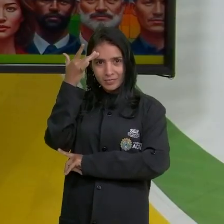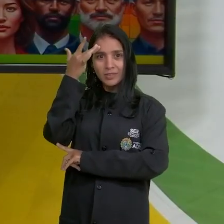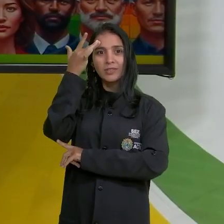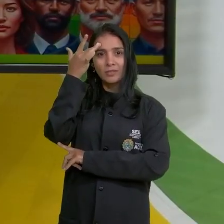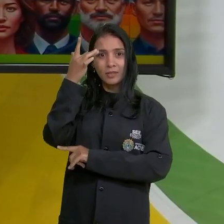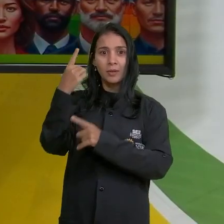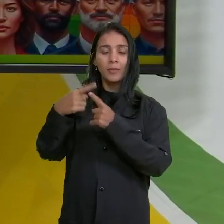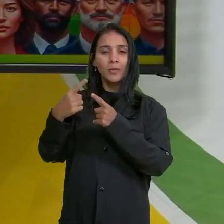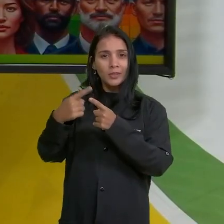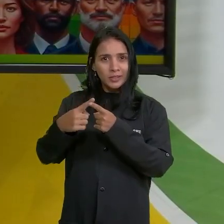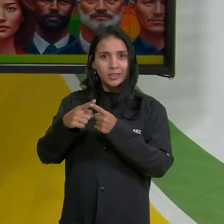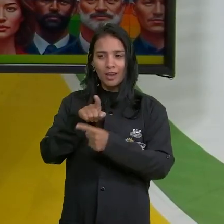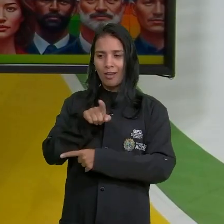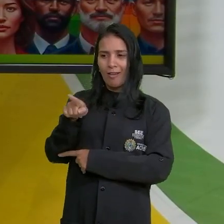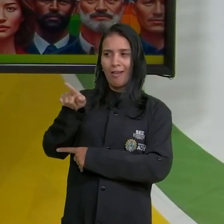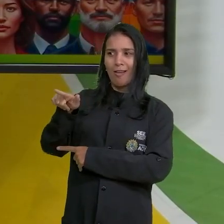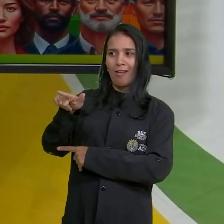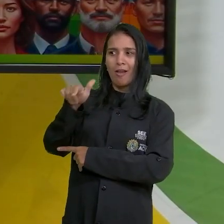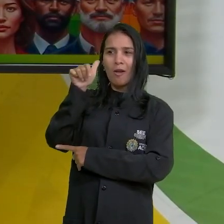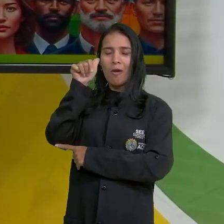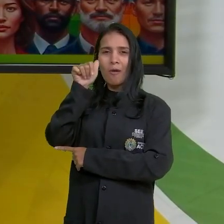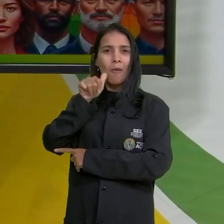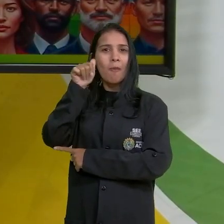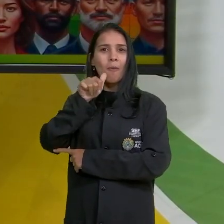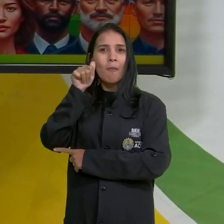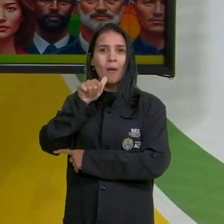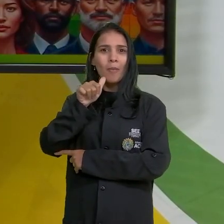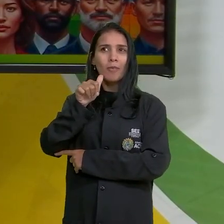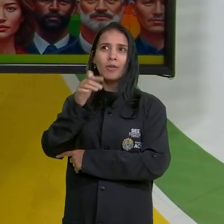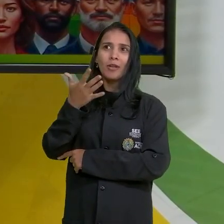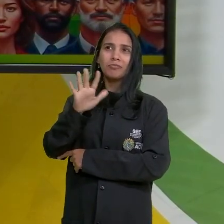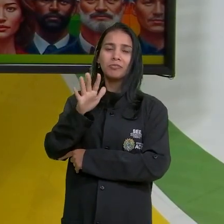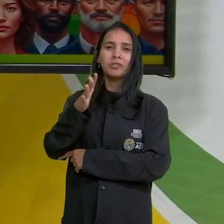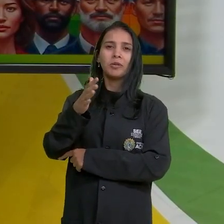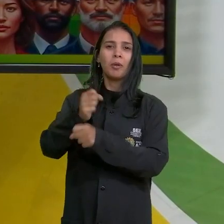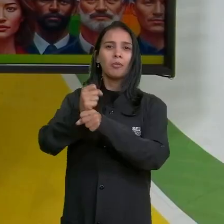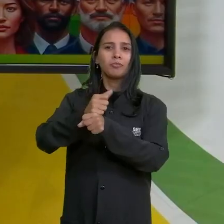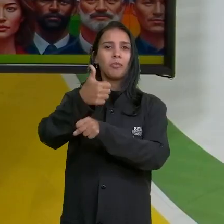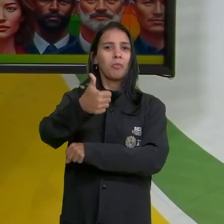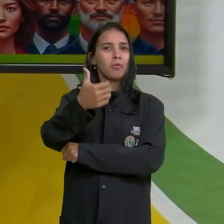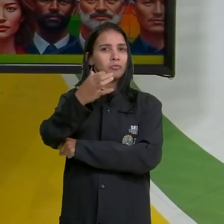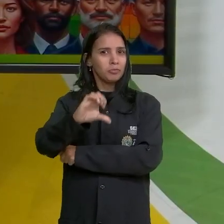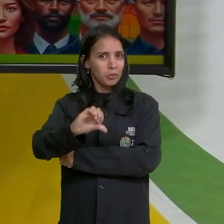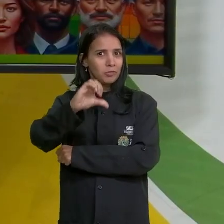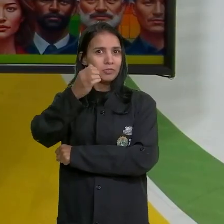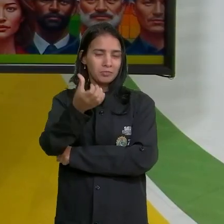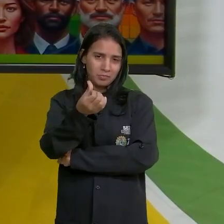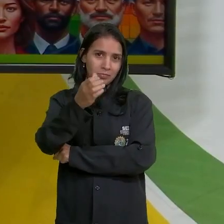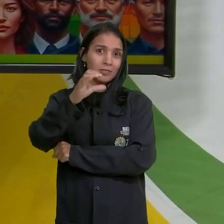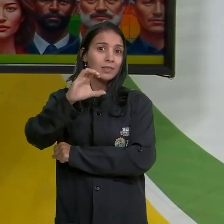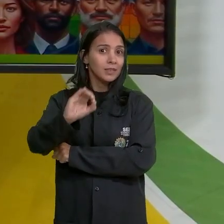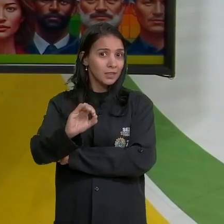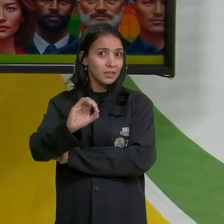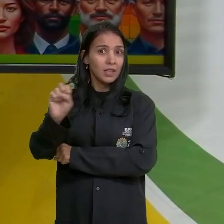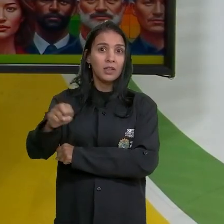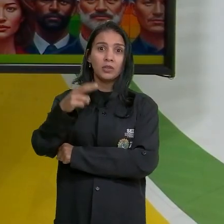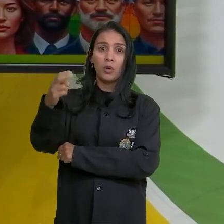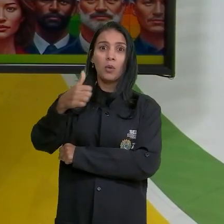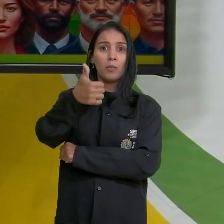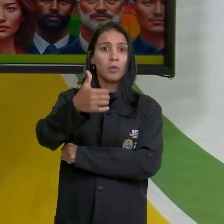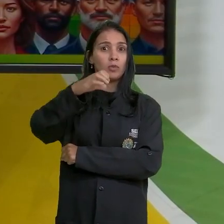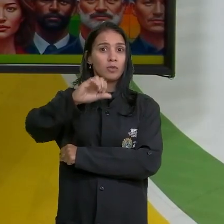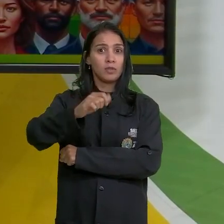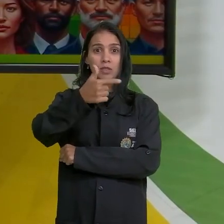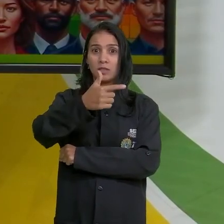no que diz respeito a uma mulher, por exemplo, de 1960, 1940 ou